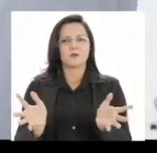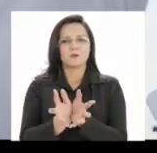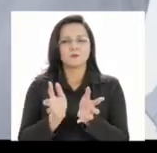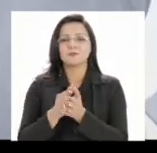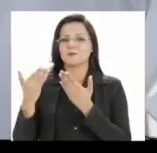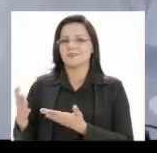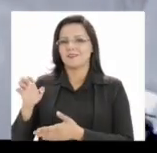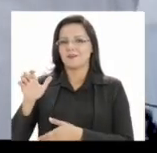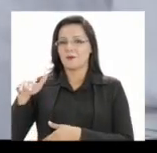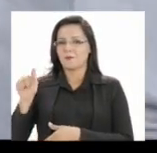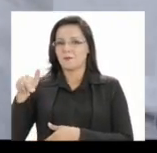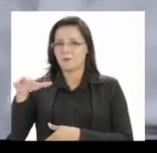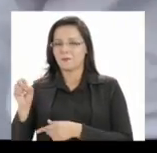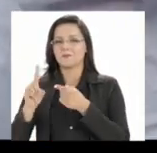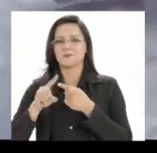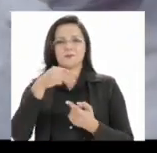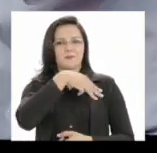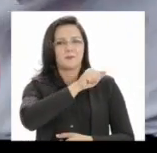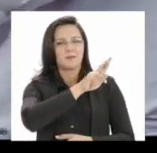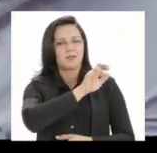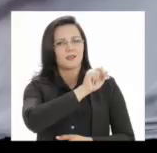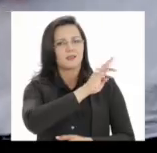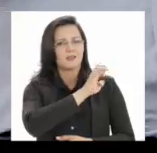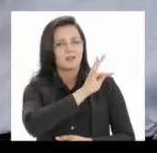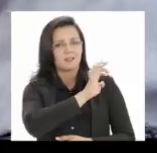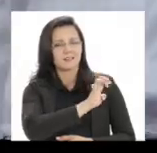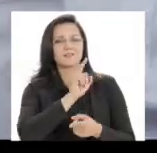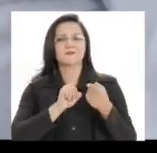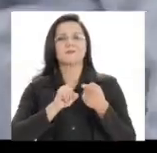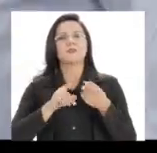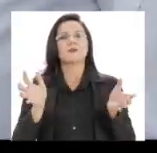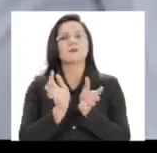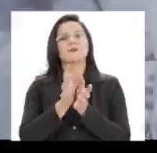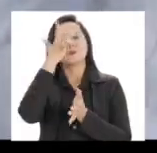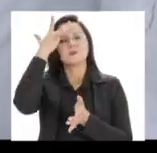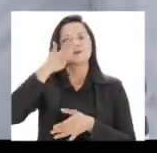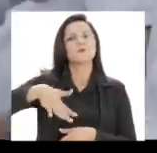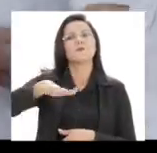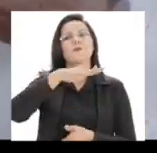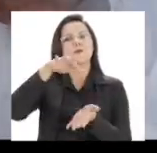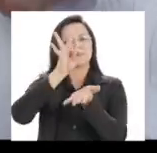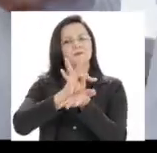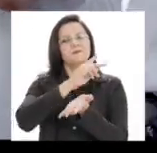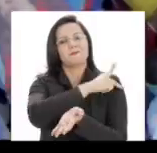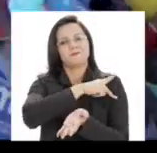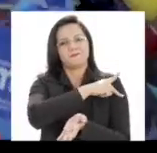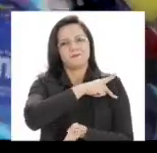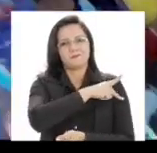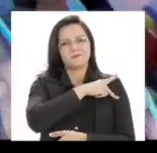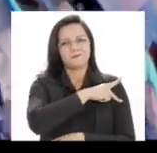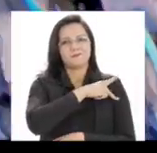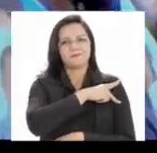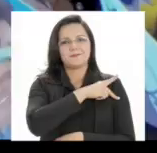é o time do Elmano Ferrer, é o time de Margarete, é o time do povo de Teresina e do